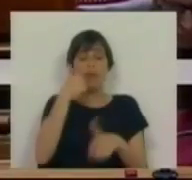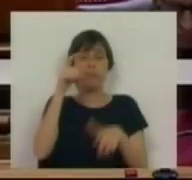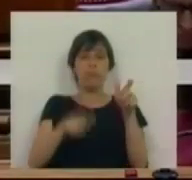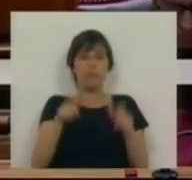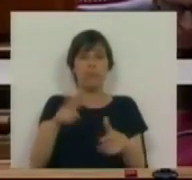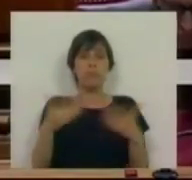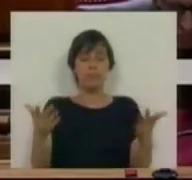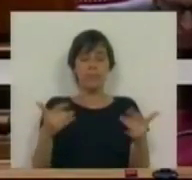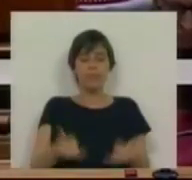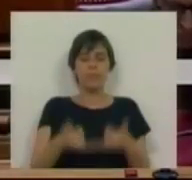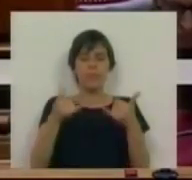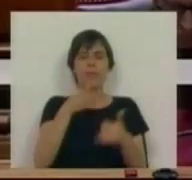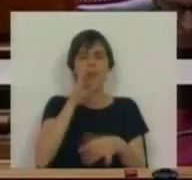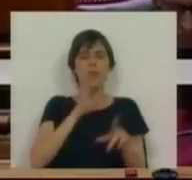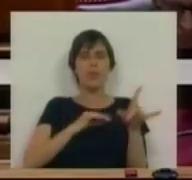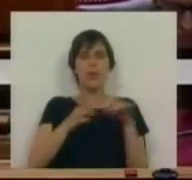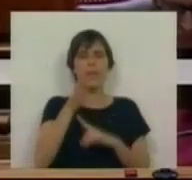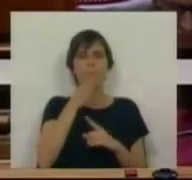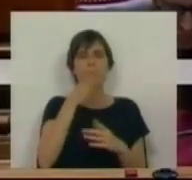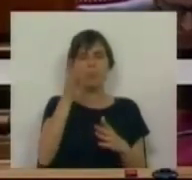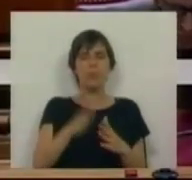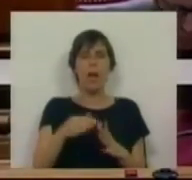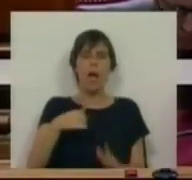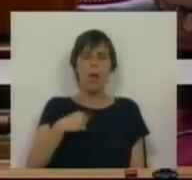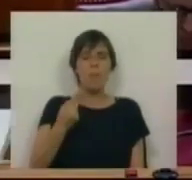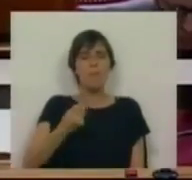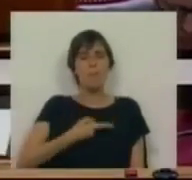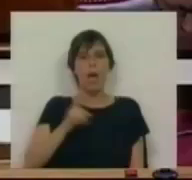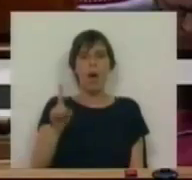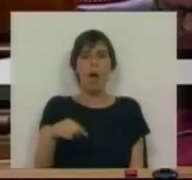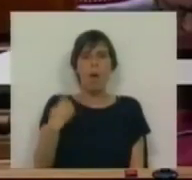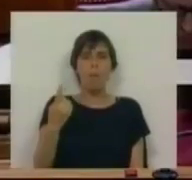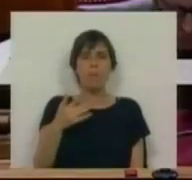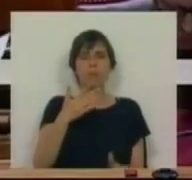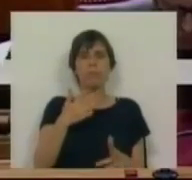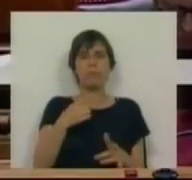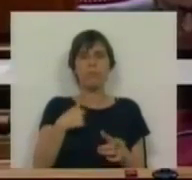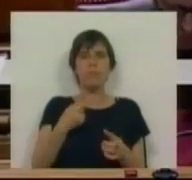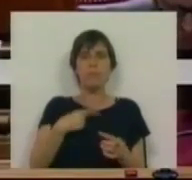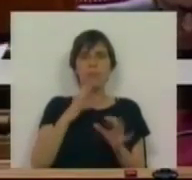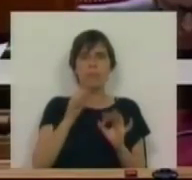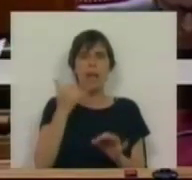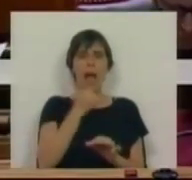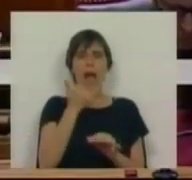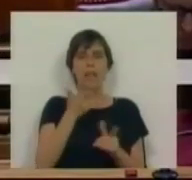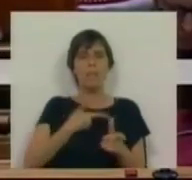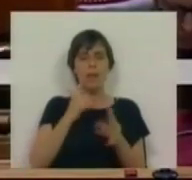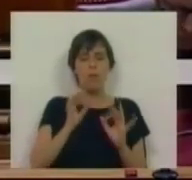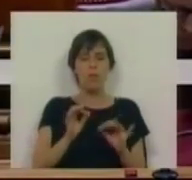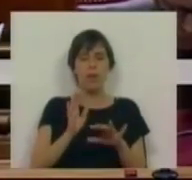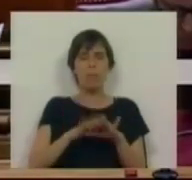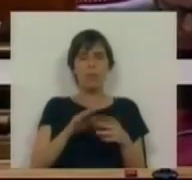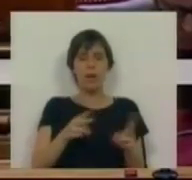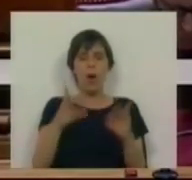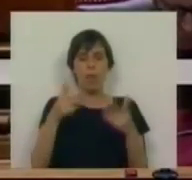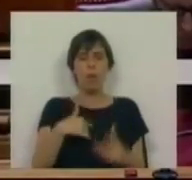contribuintes. Depois diz a senhora Deputada que eu deveria, enfim, moderar-me uma certa alegria com a execução orçamental.